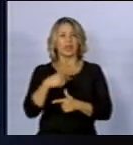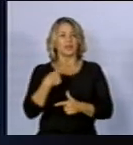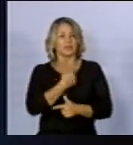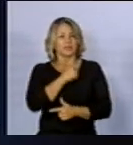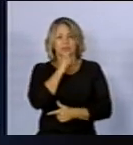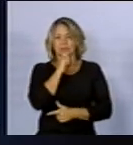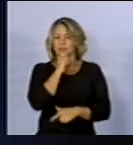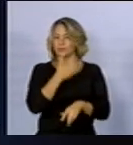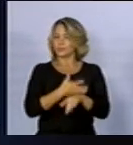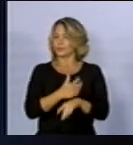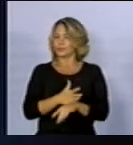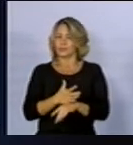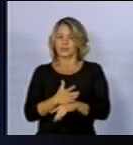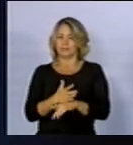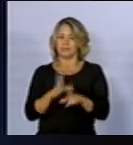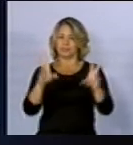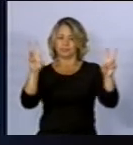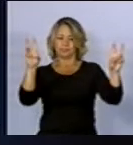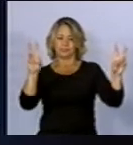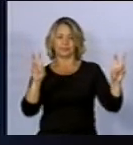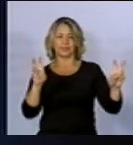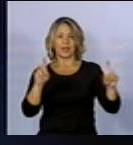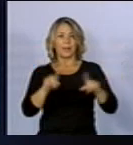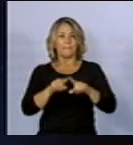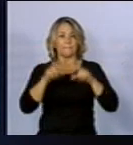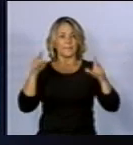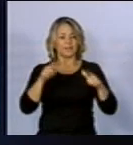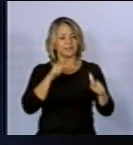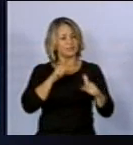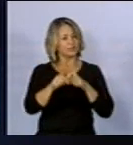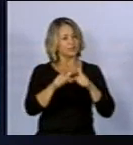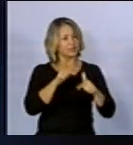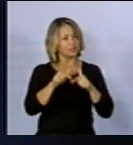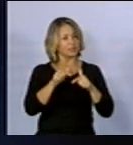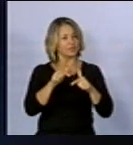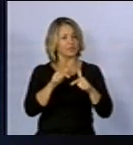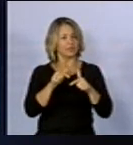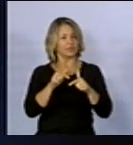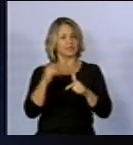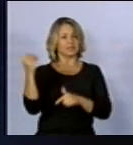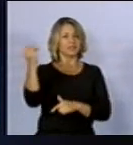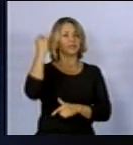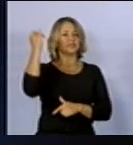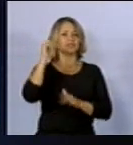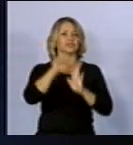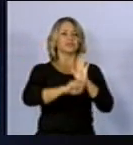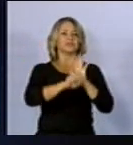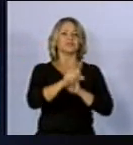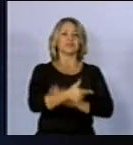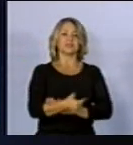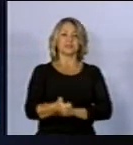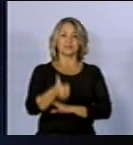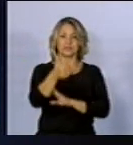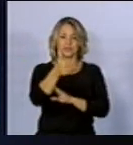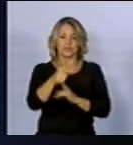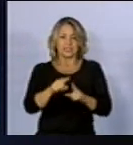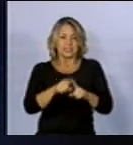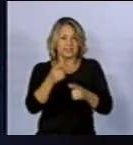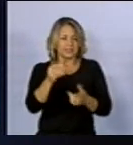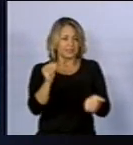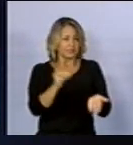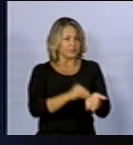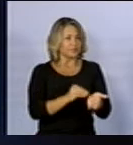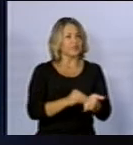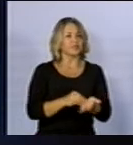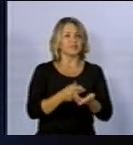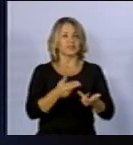acostumados com essa terminologia mas os serviços são a riqueza do Século XXI sem defeito de produção sem defeito de